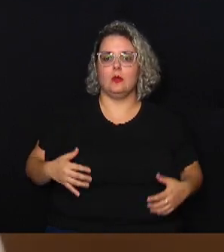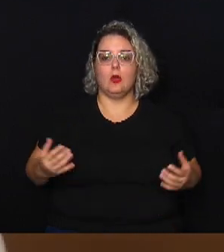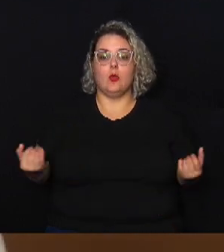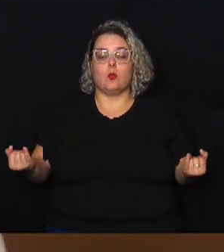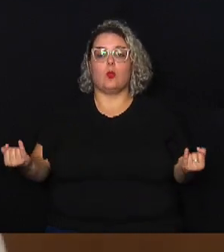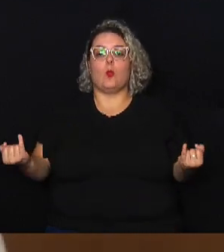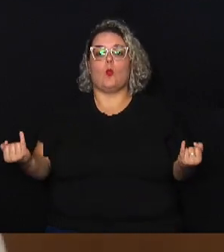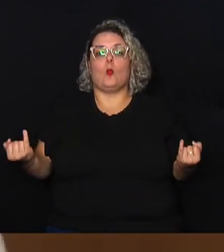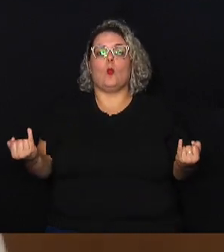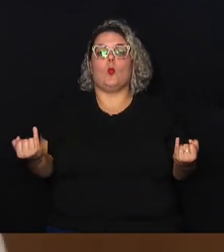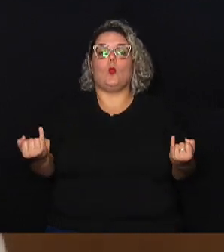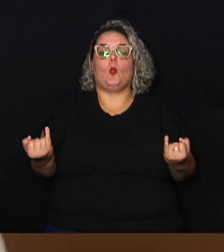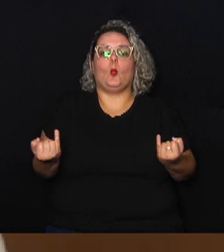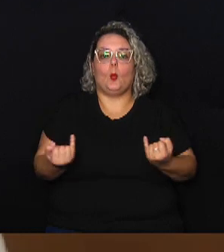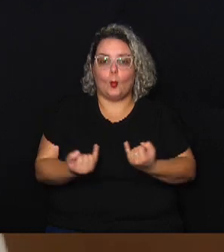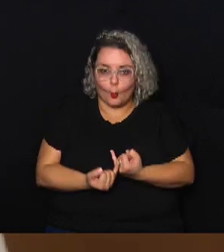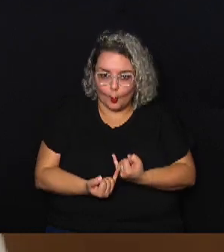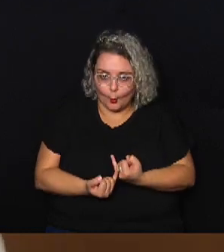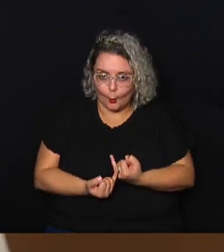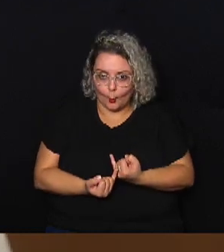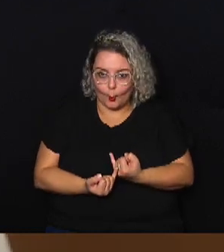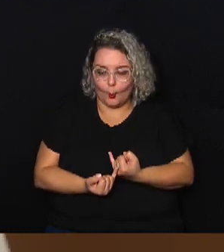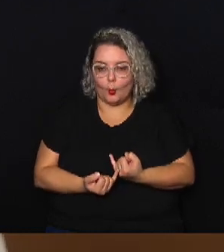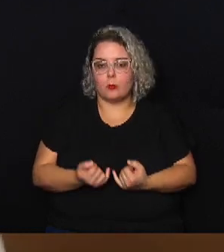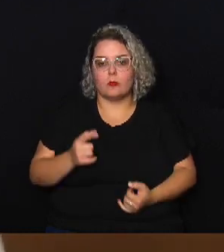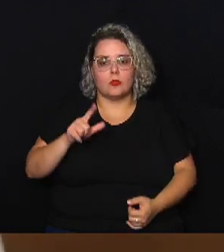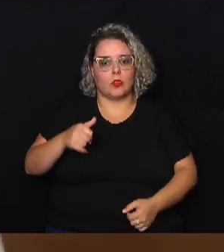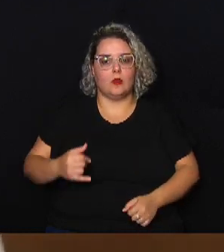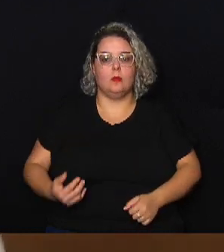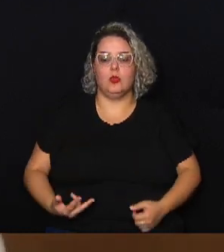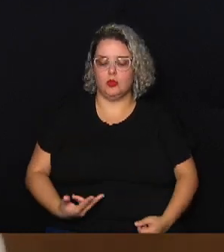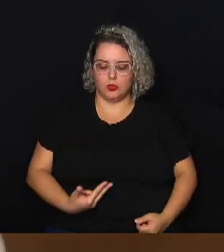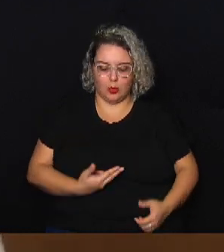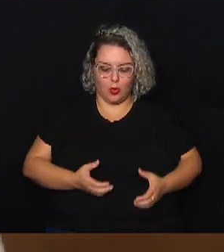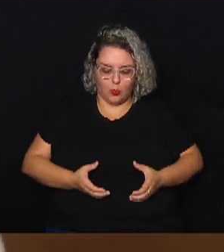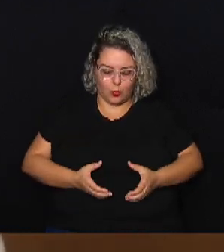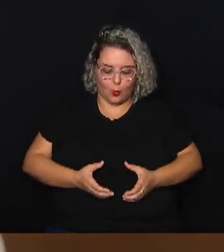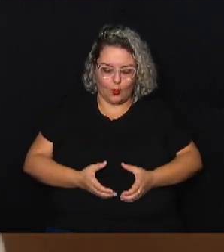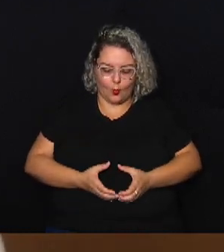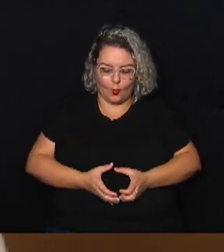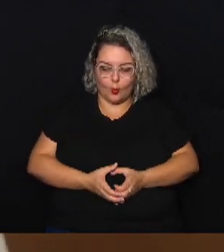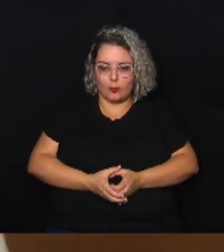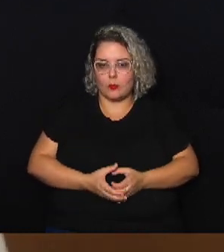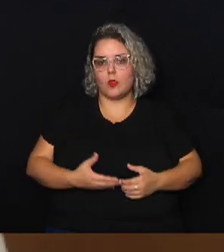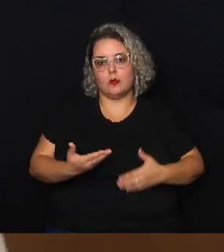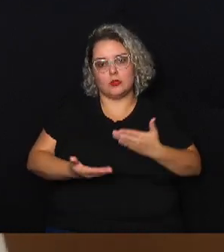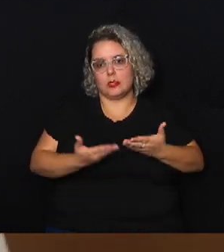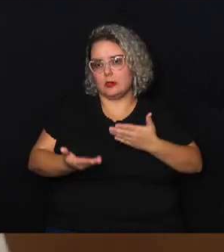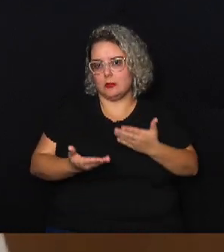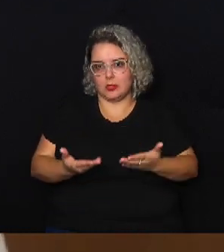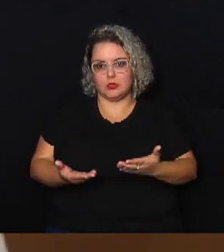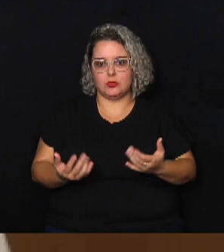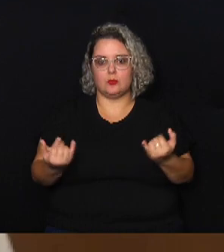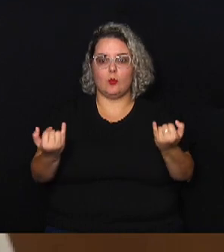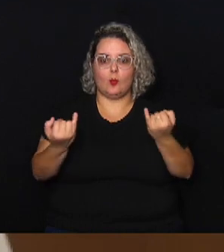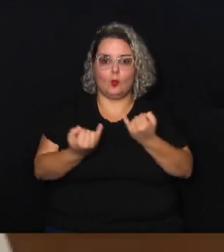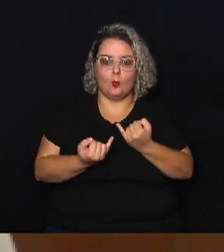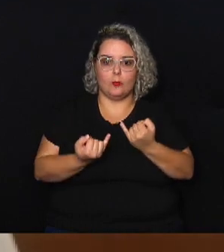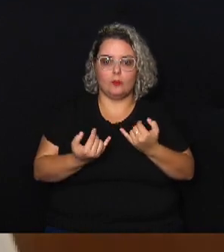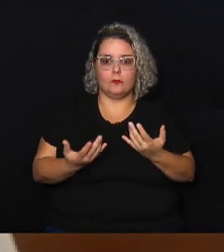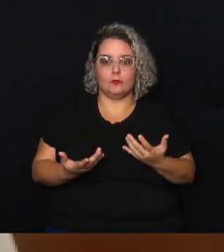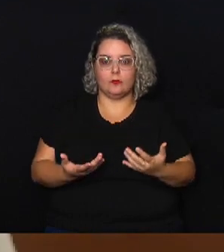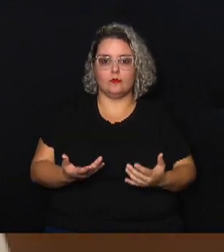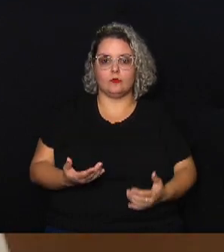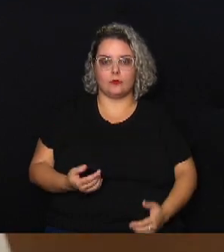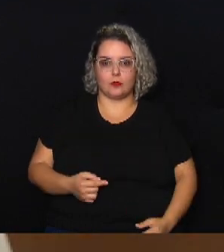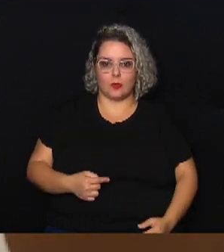peso pós uma cirurgia bariátrica ou algum tratamento de emagrecimento, que fica com uma